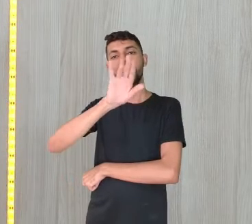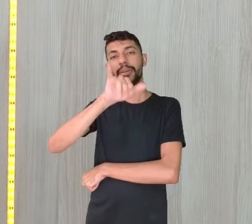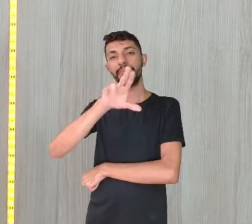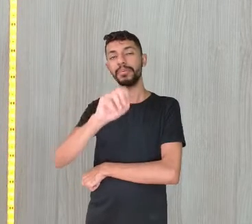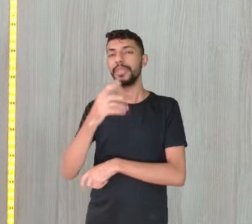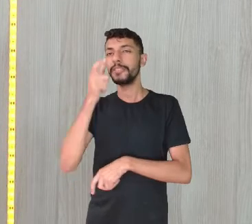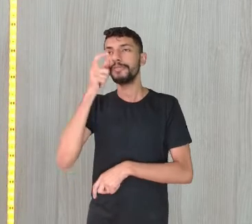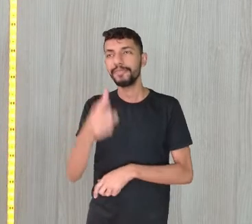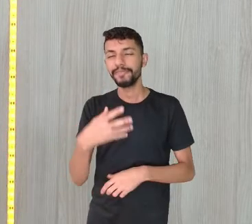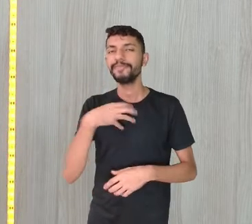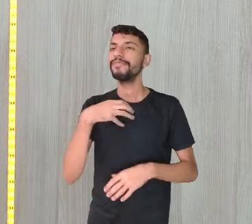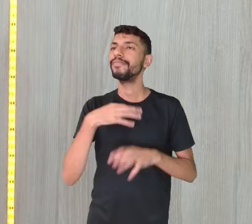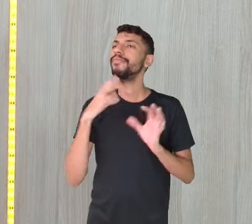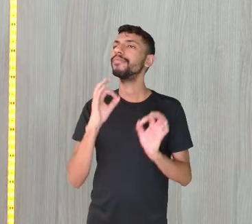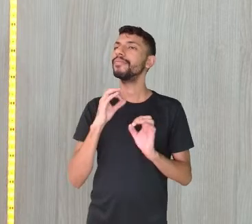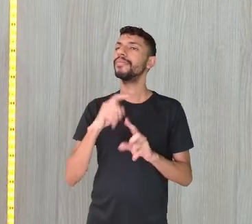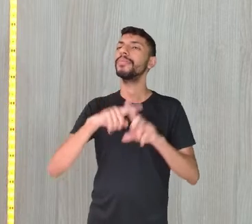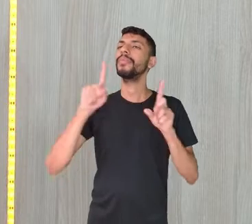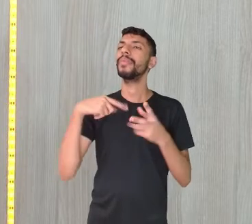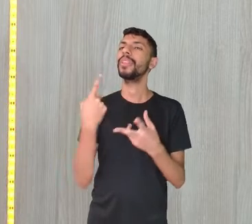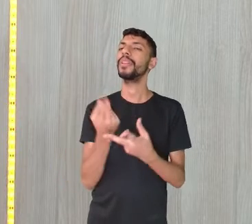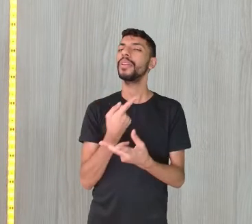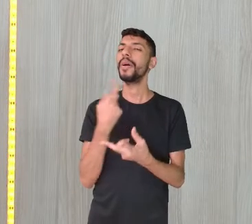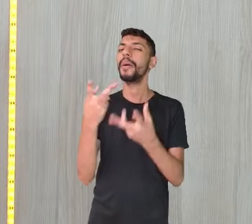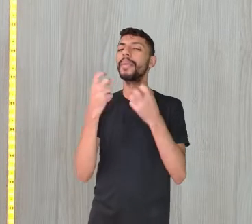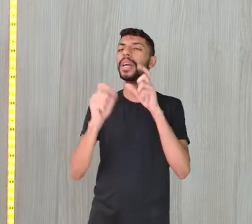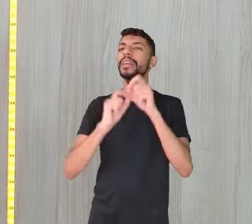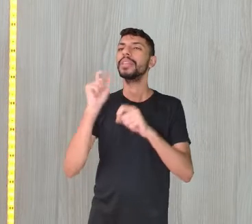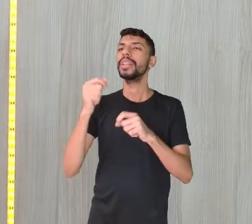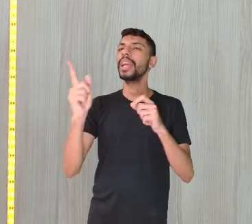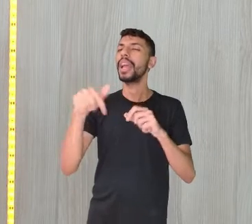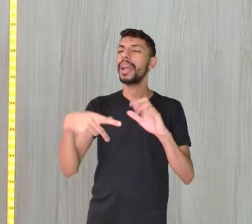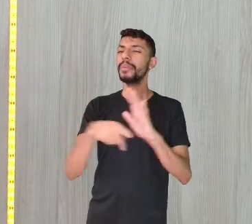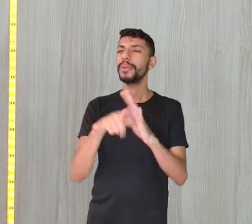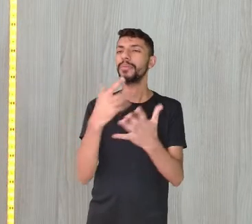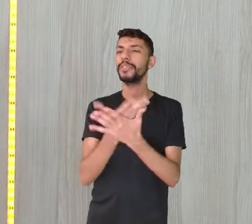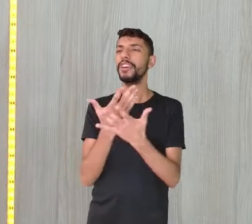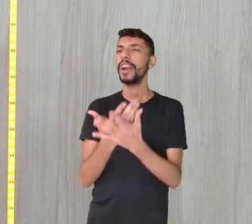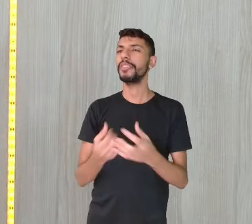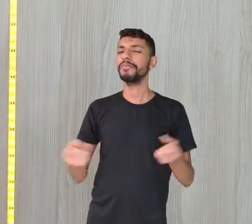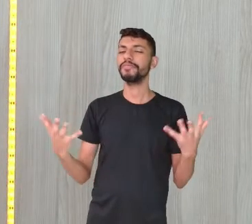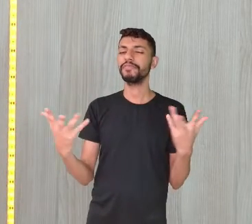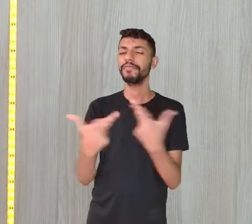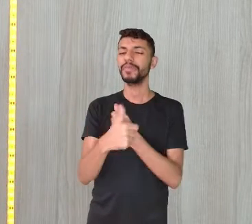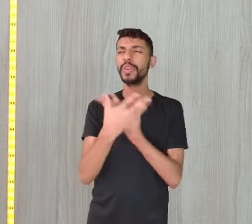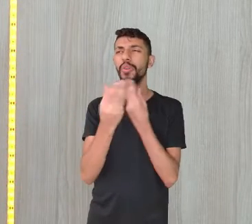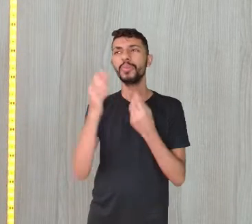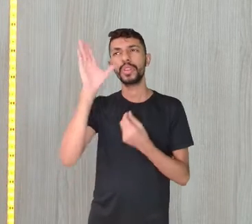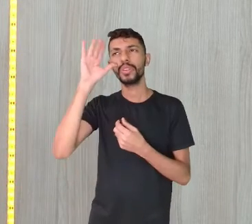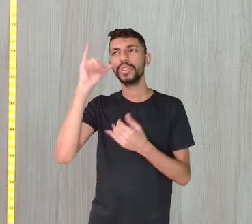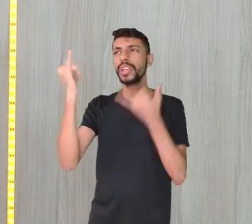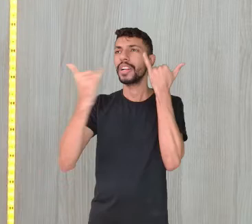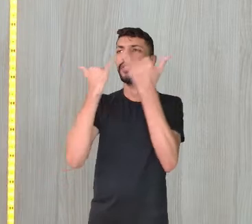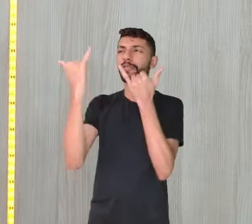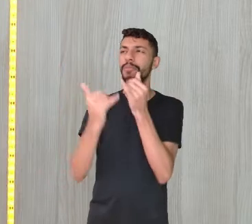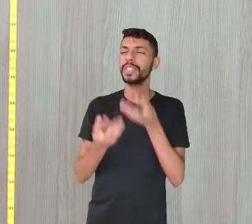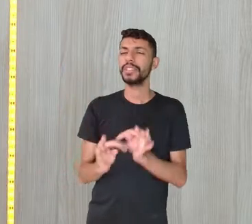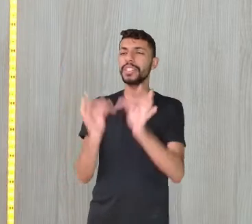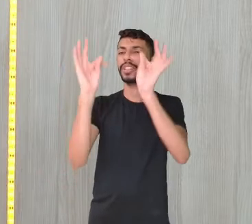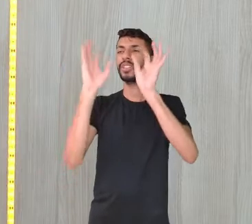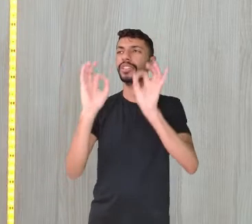que falou, mas nós vemos que foi uma aula esplêndida, não é? Muita curiosidade, muitas informações